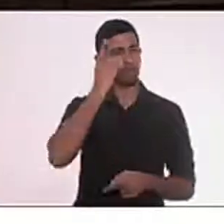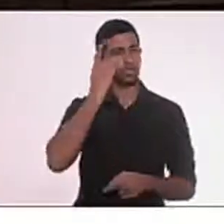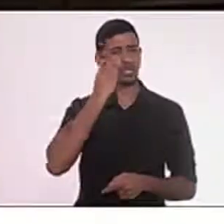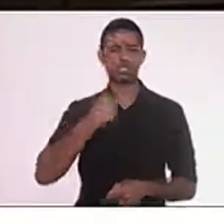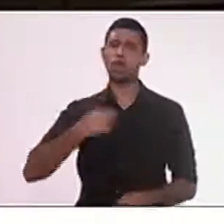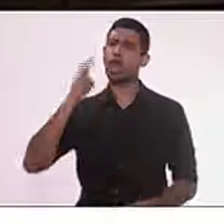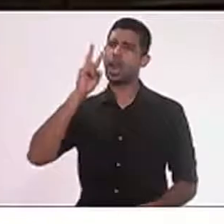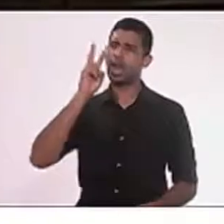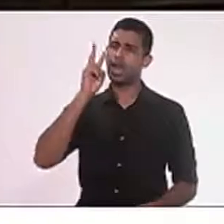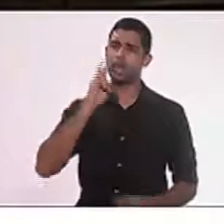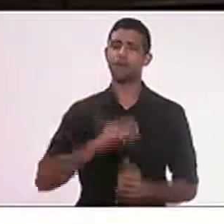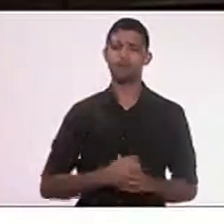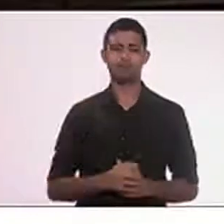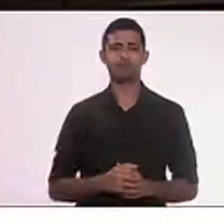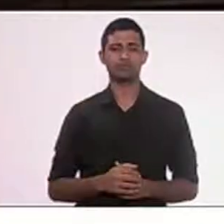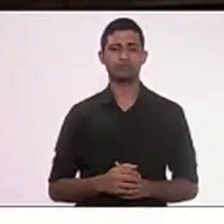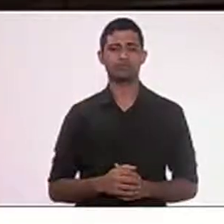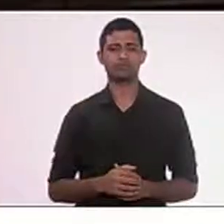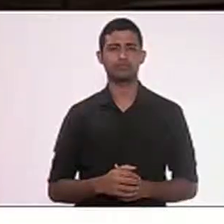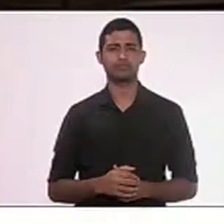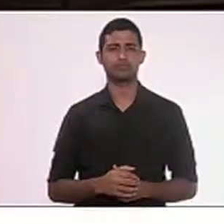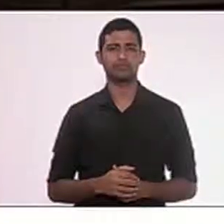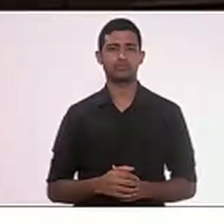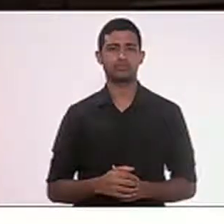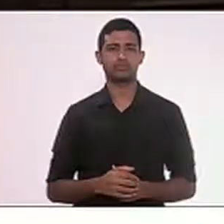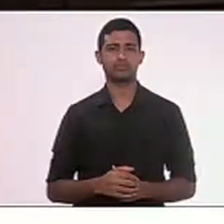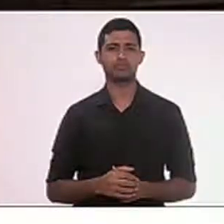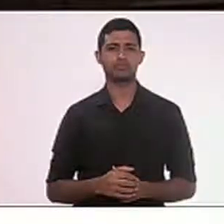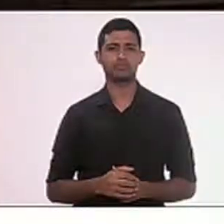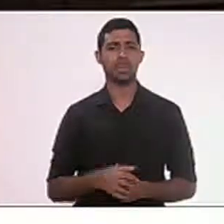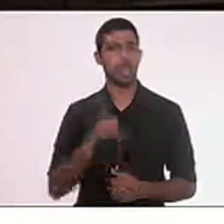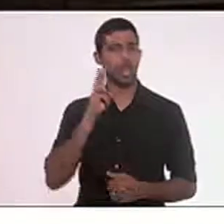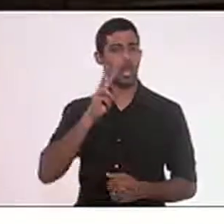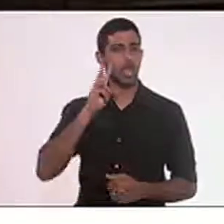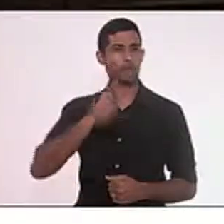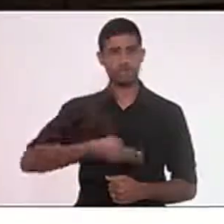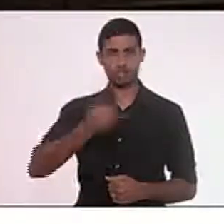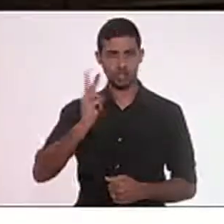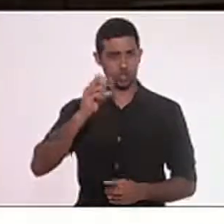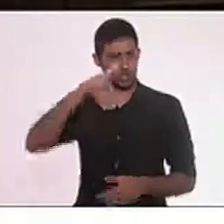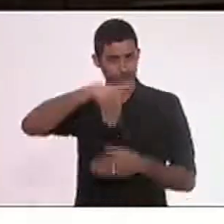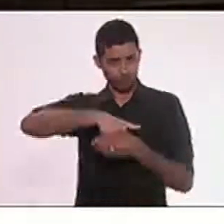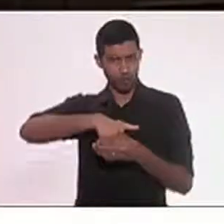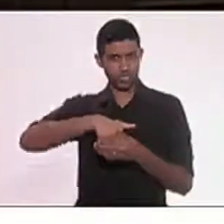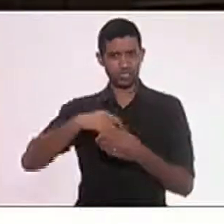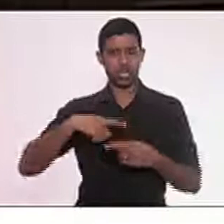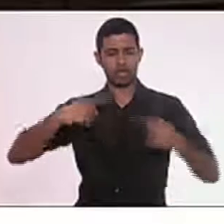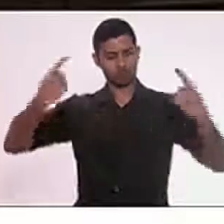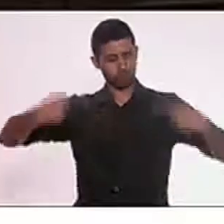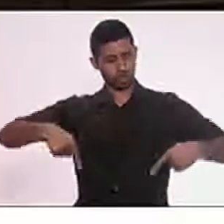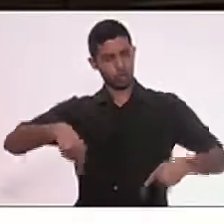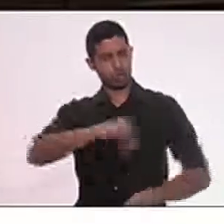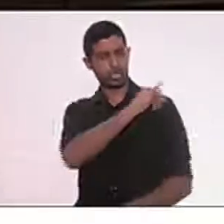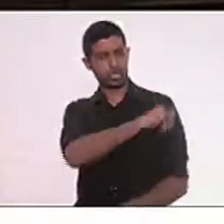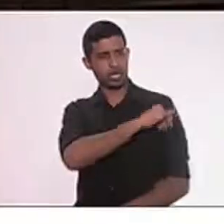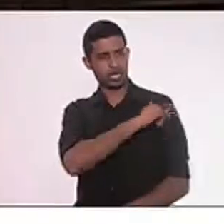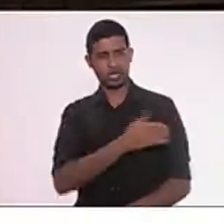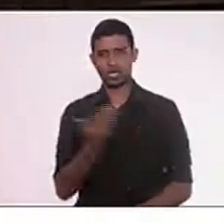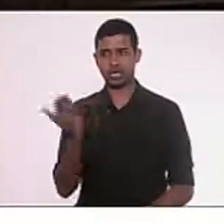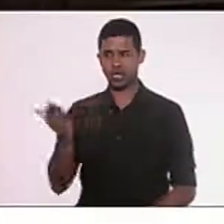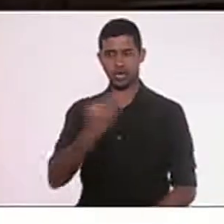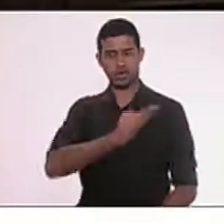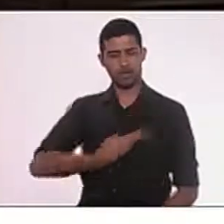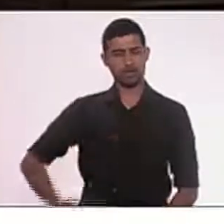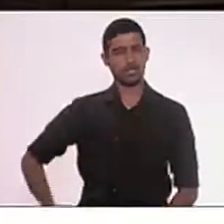recordo, sobretudo quando se delineou o segundo turno, disputado no Rio de Janeiro pelo hoje governador